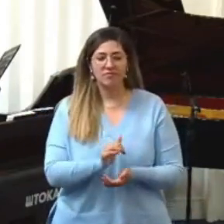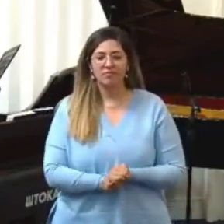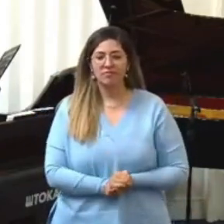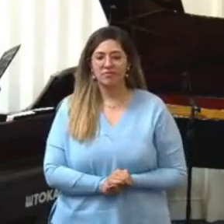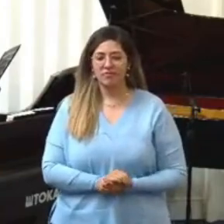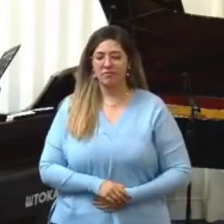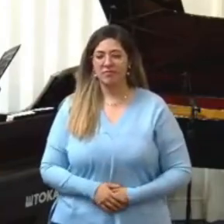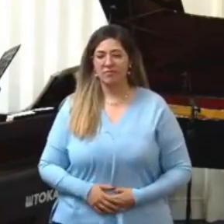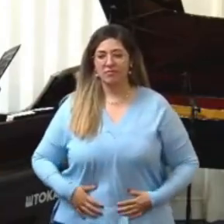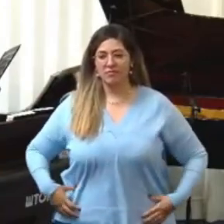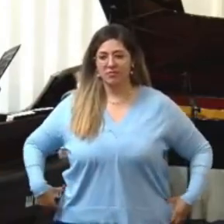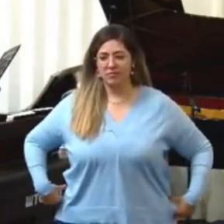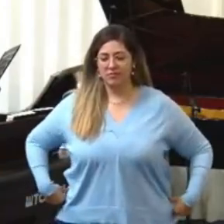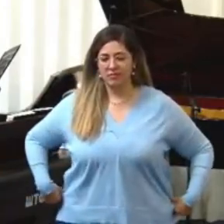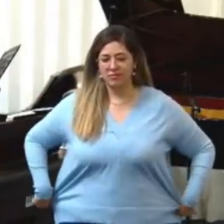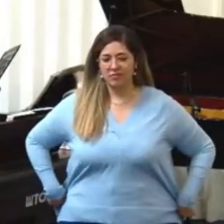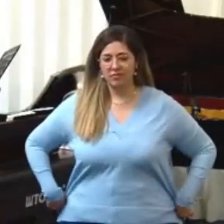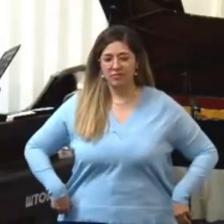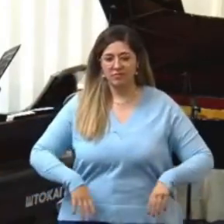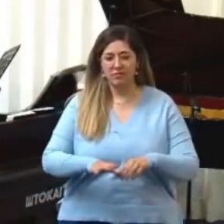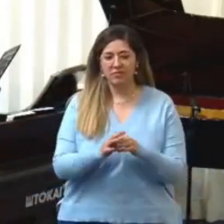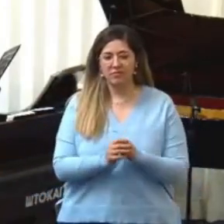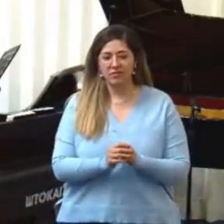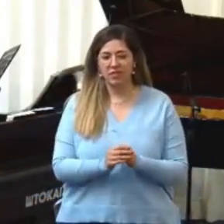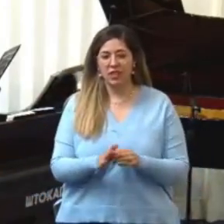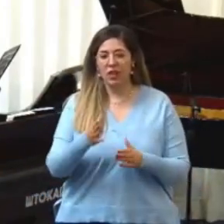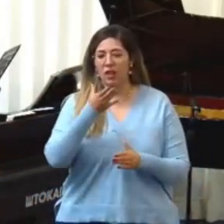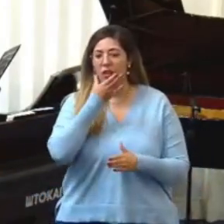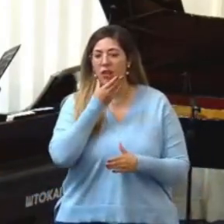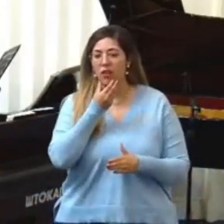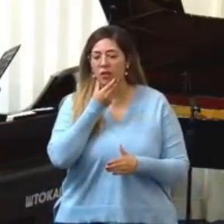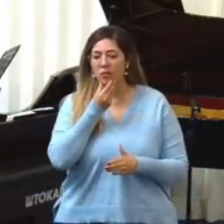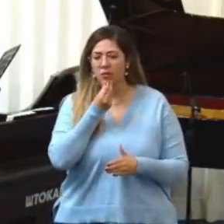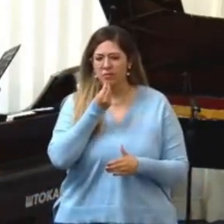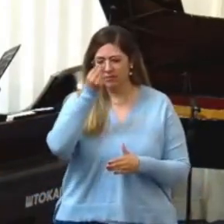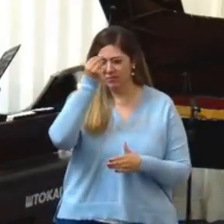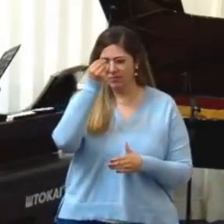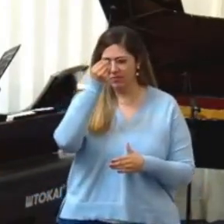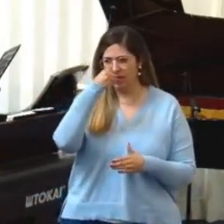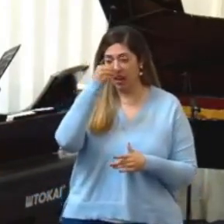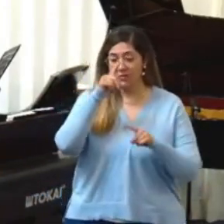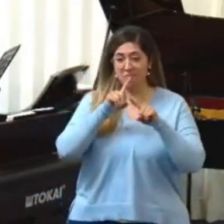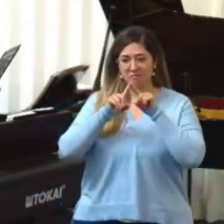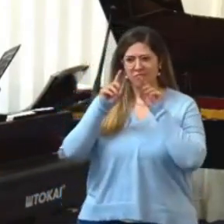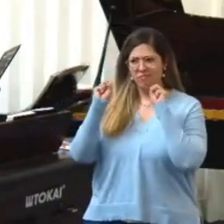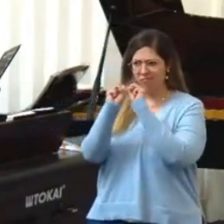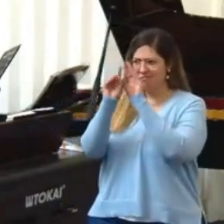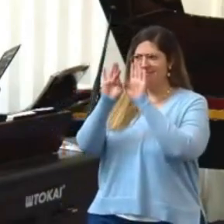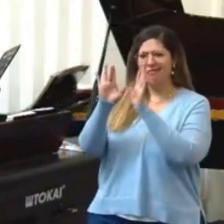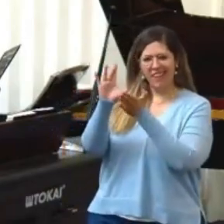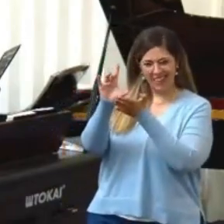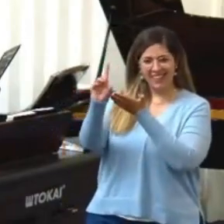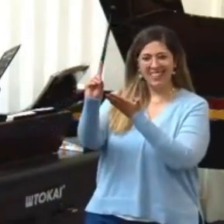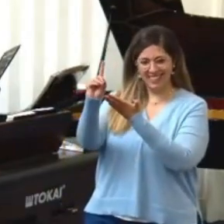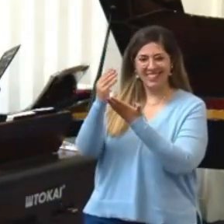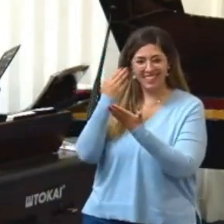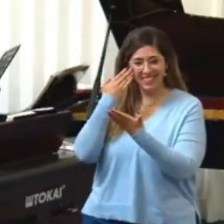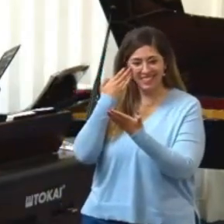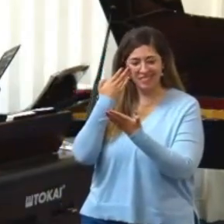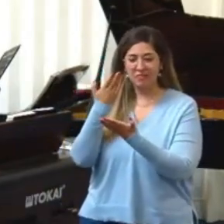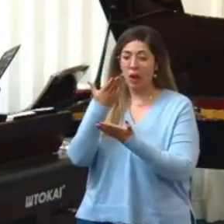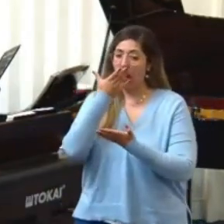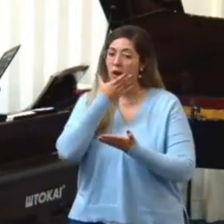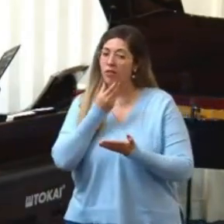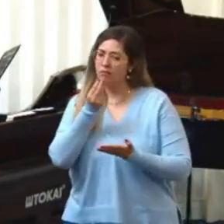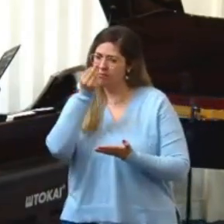manhã. O homem frágil, Deus glorioso, Deus de glória. O